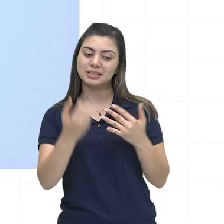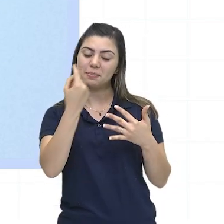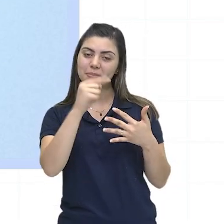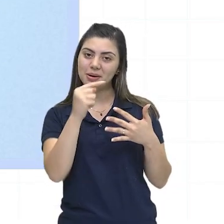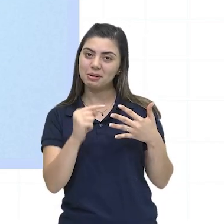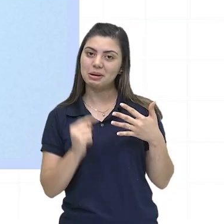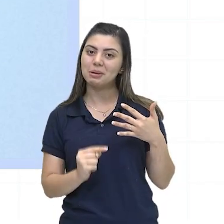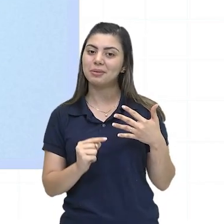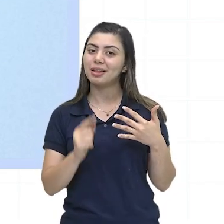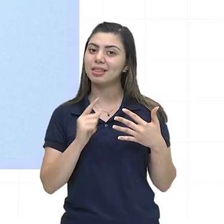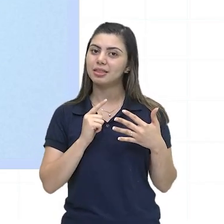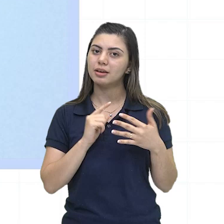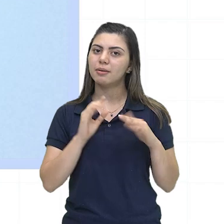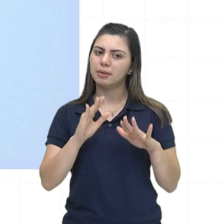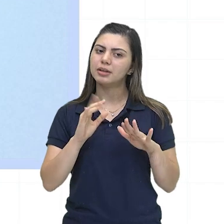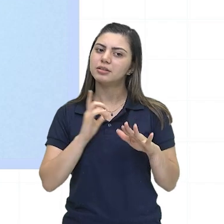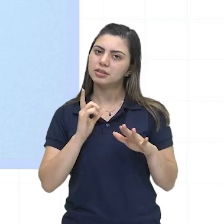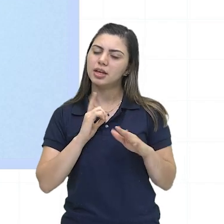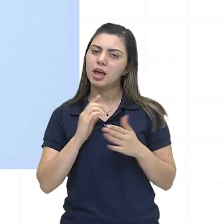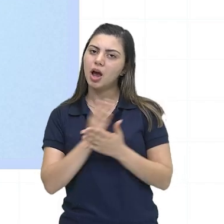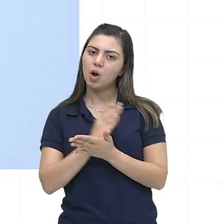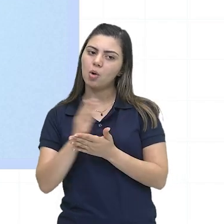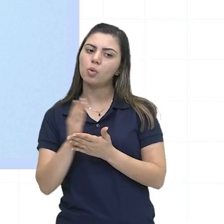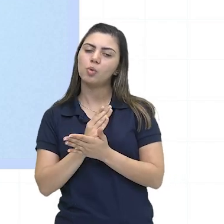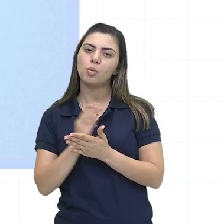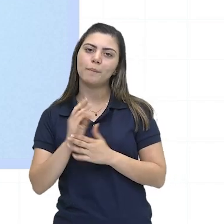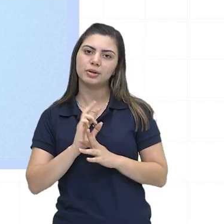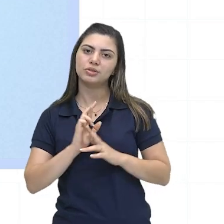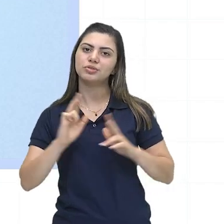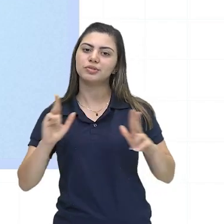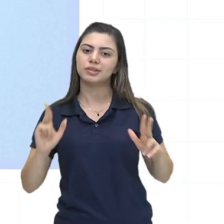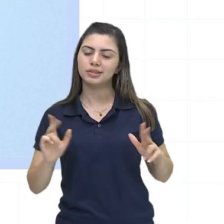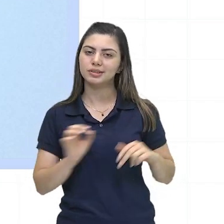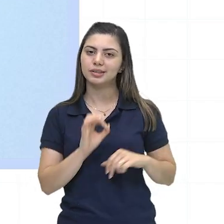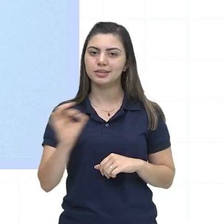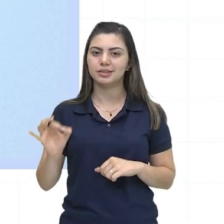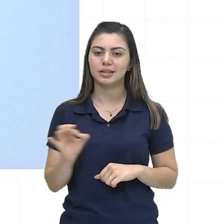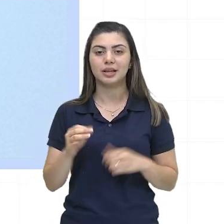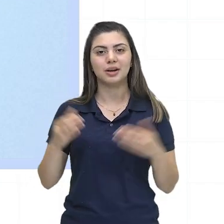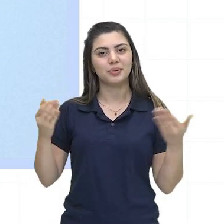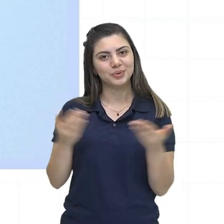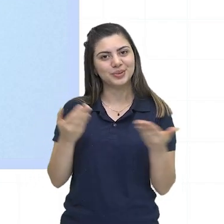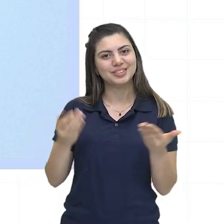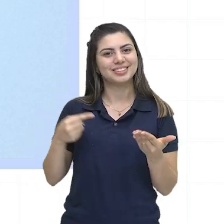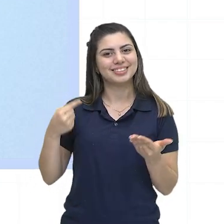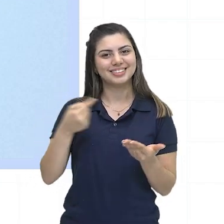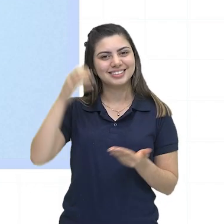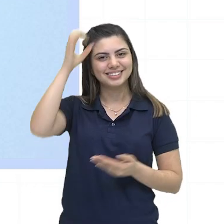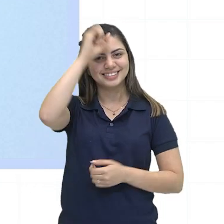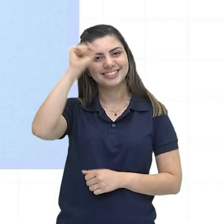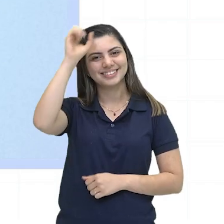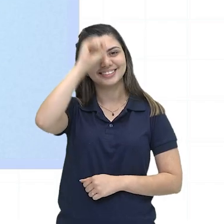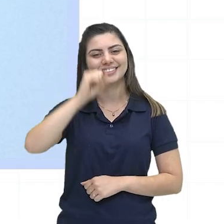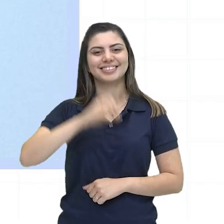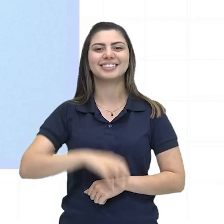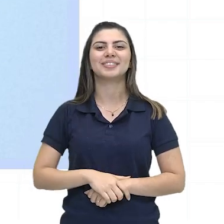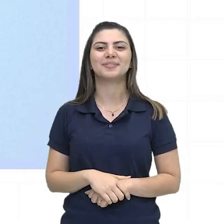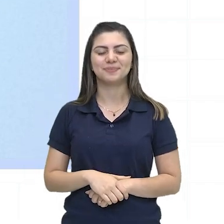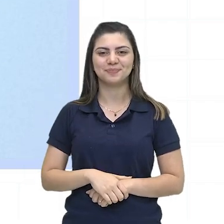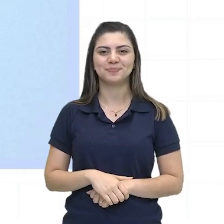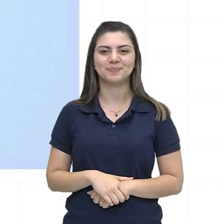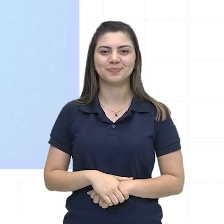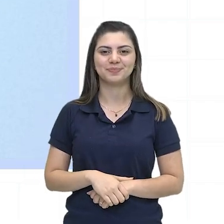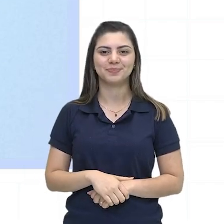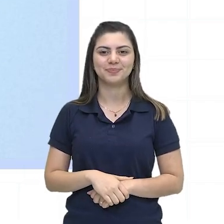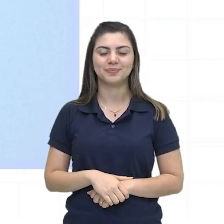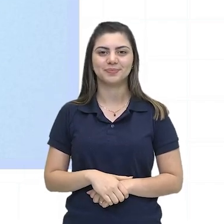elas são semelhantes, mas elas possuem aí as suas diferenças, que é o que nós descobriremos durante a nossa aula,